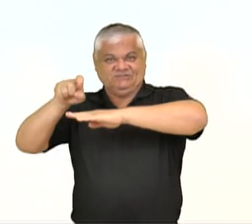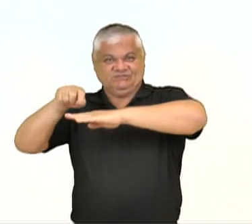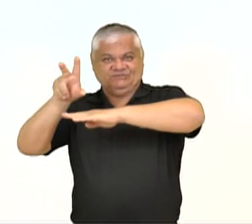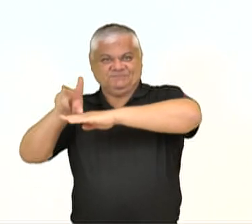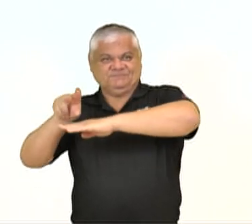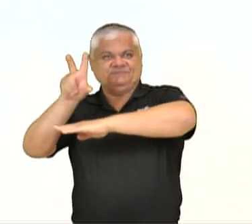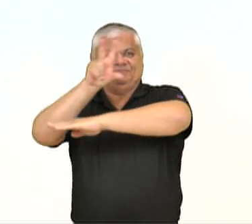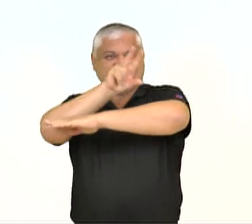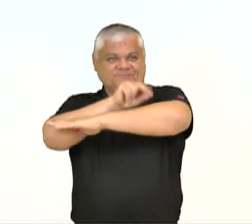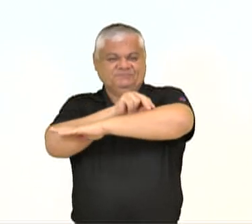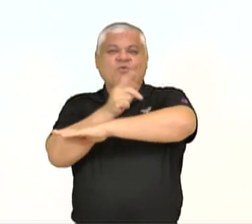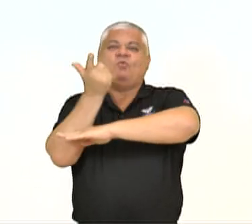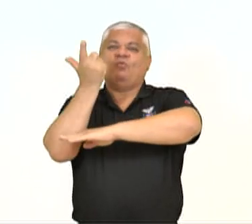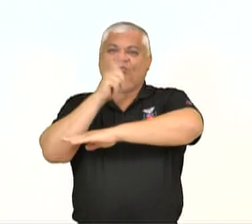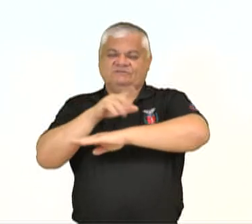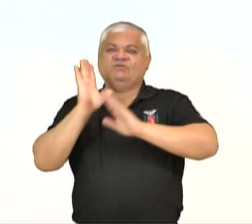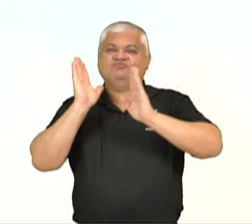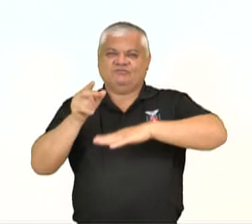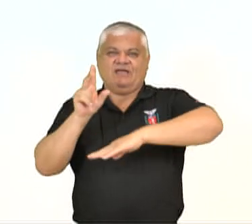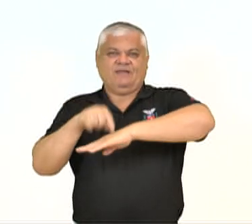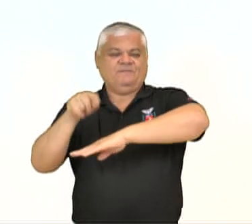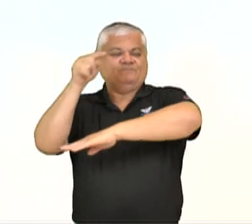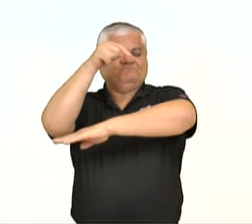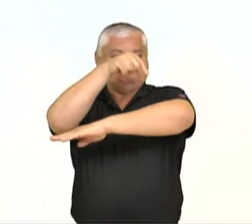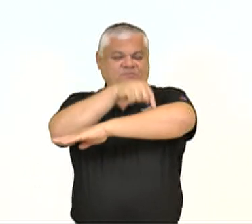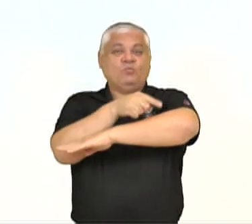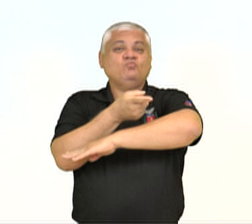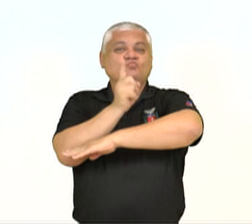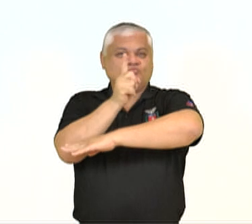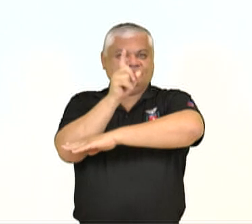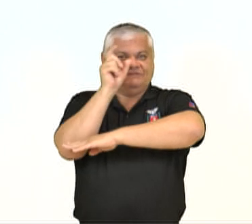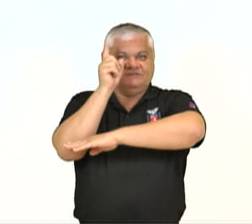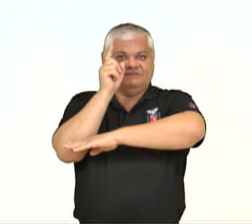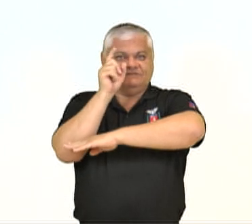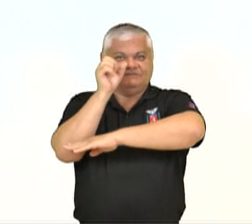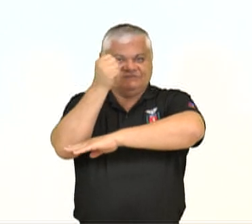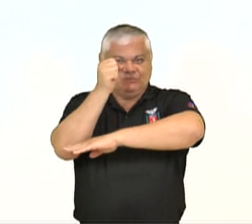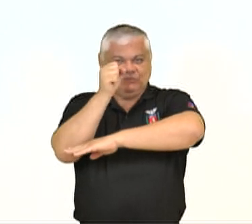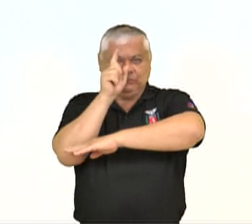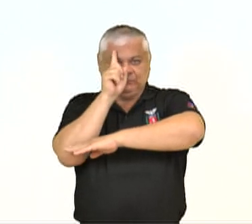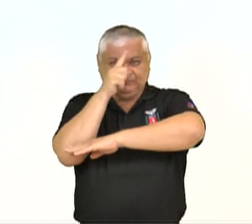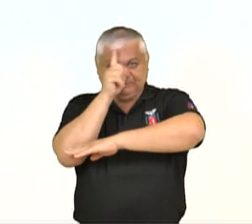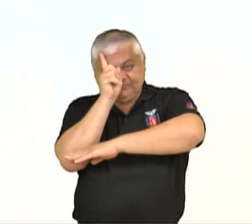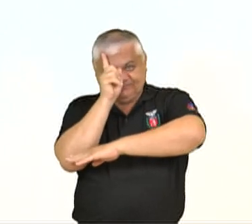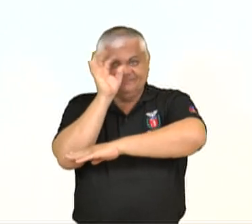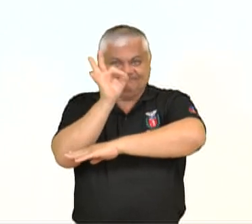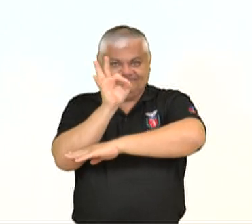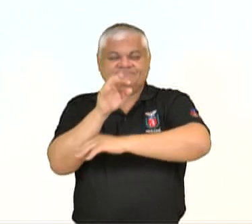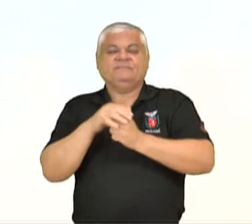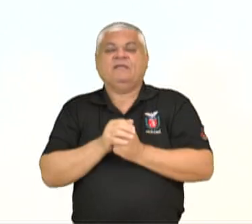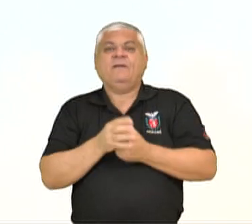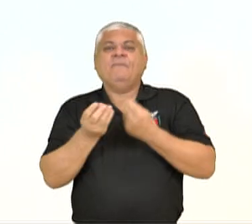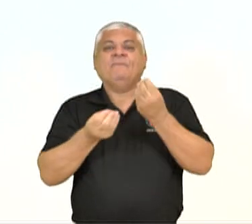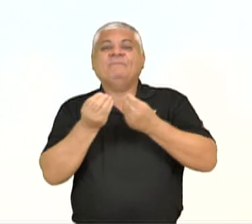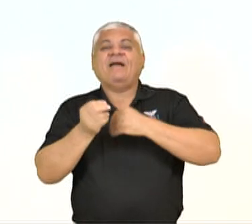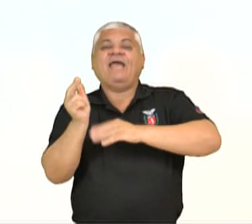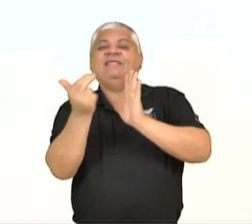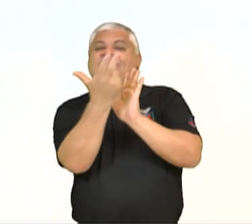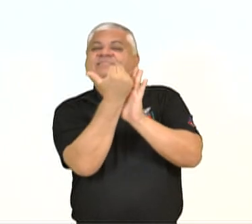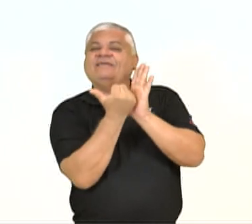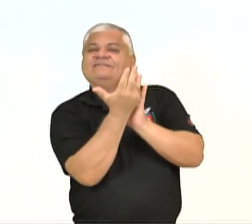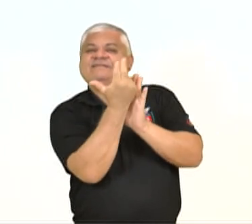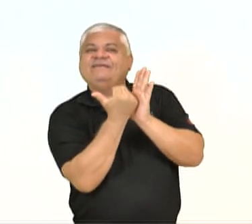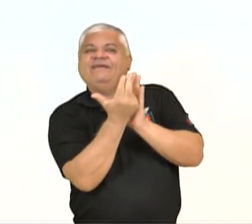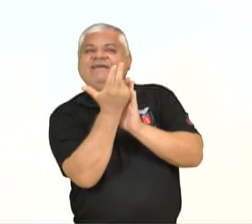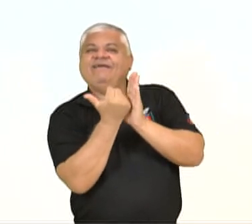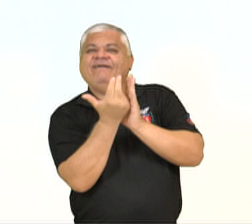já conseguiu calcular isso, mas aqui eu consigo verificar geometricamente, fazer essa interpretação, né? Aqui